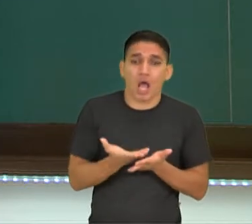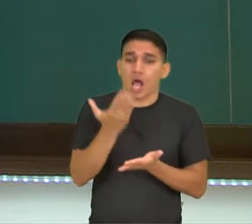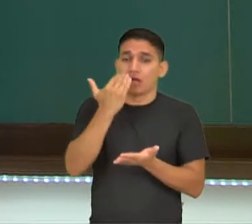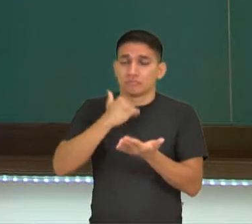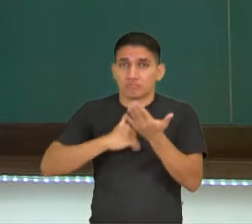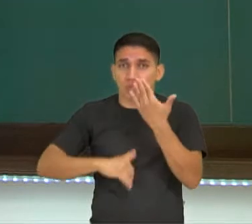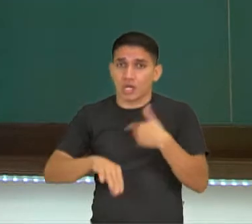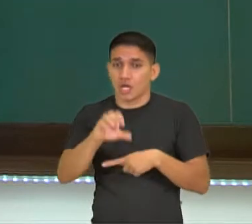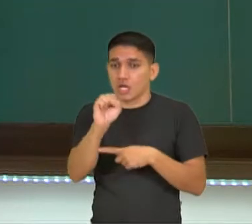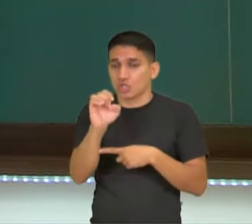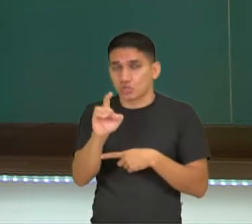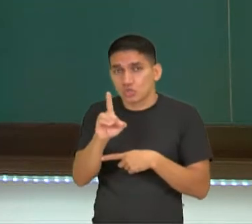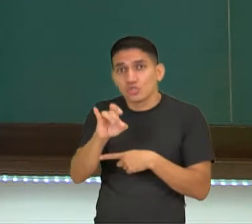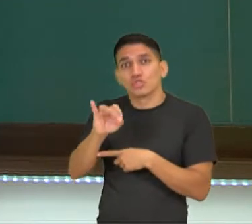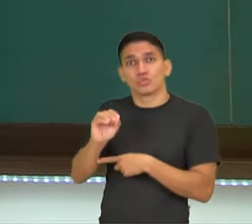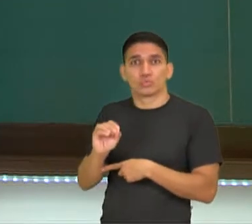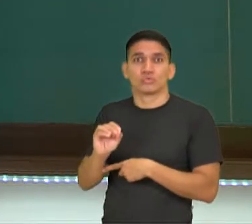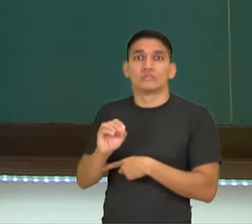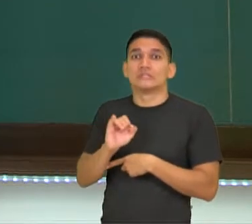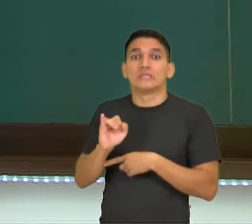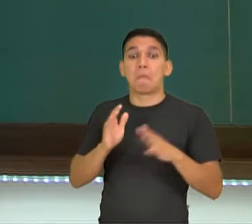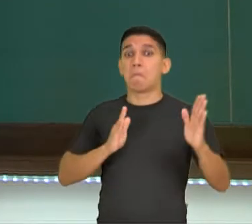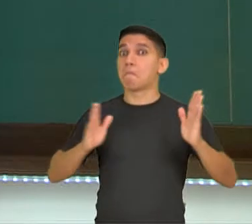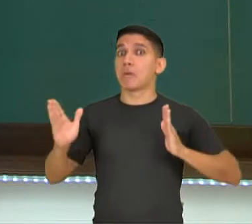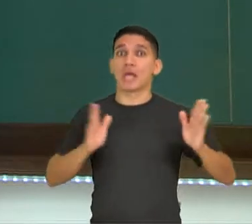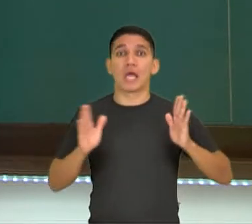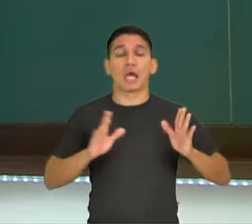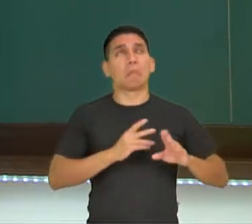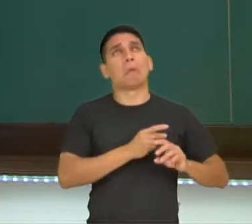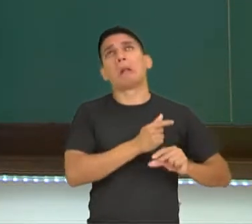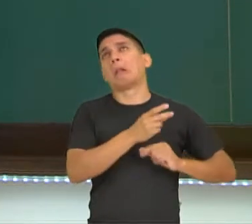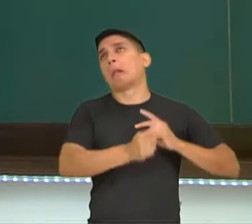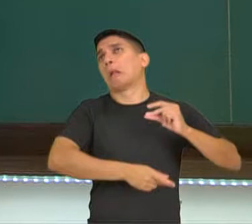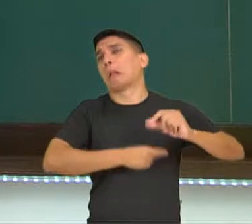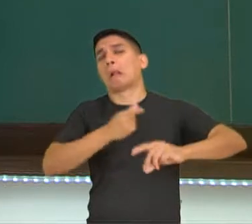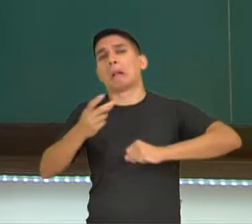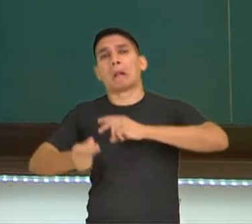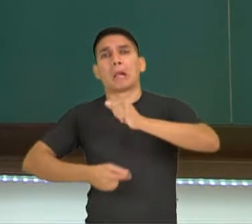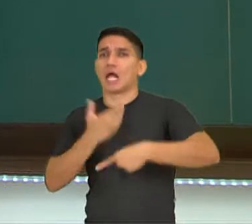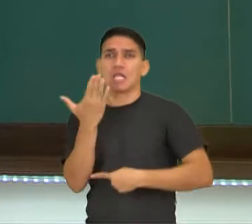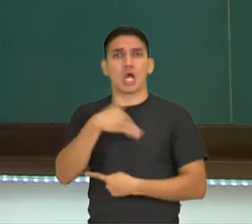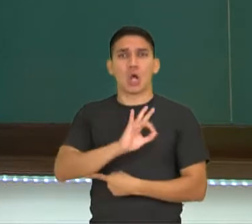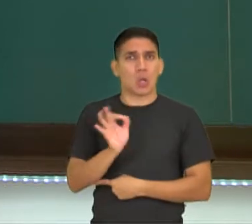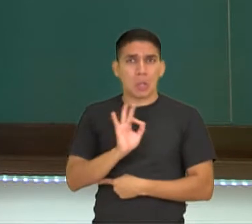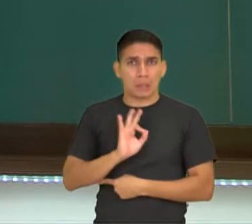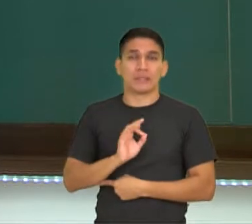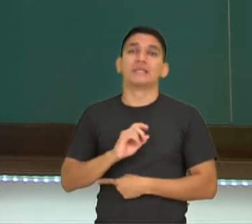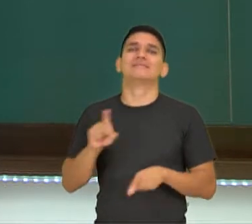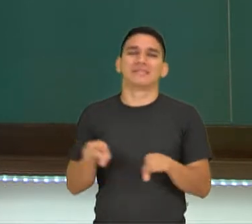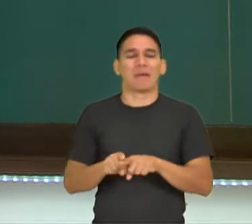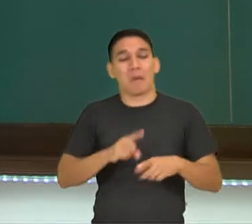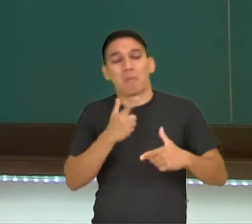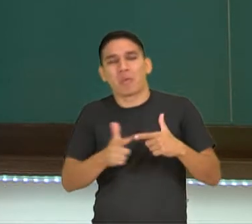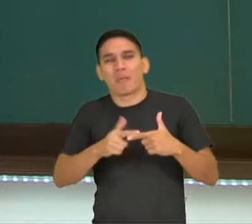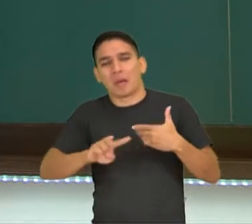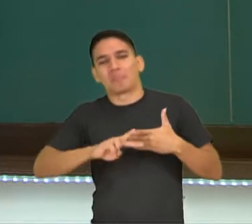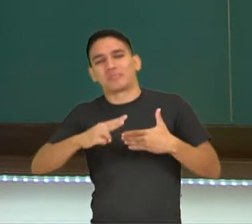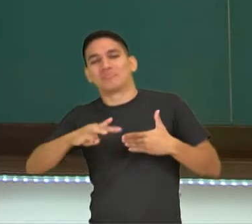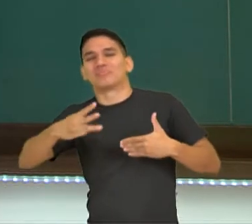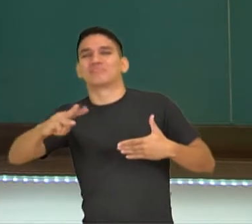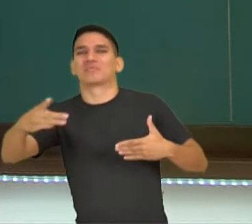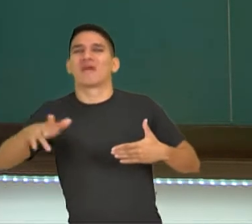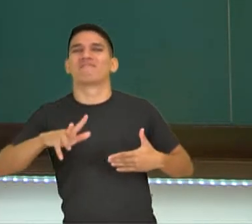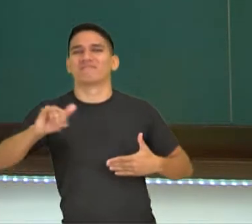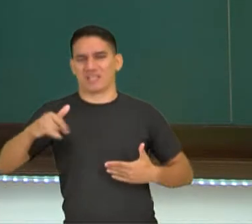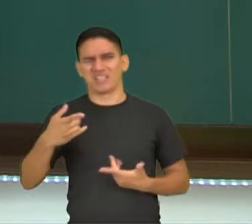um tempo muito grande e várias outras coisas problemas que são agregados daí, né? Uma coisa puxa a